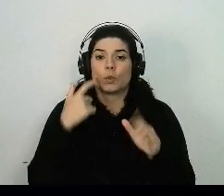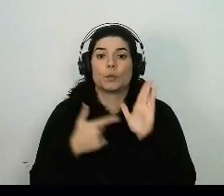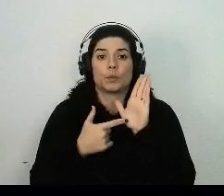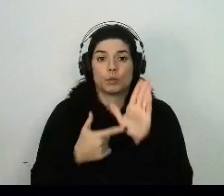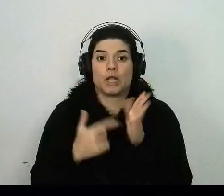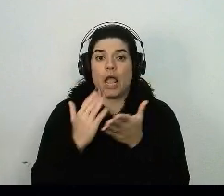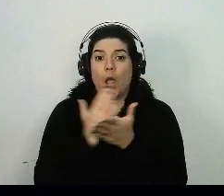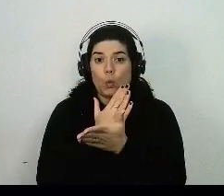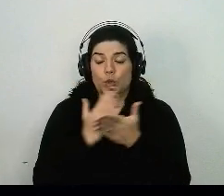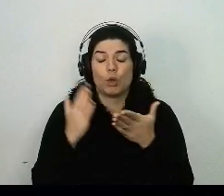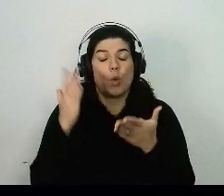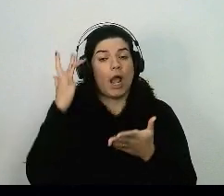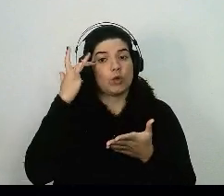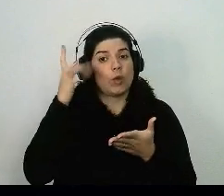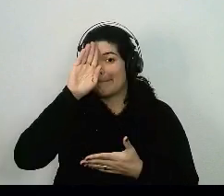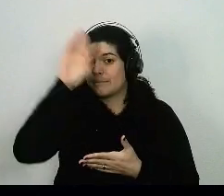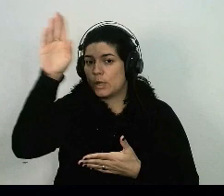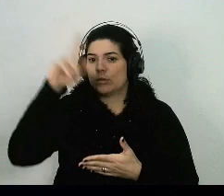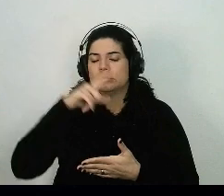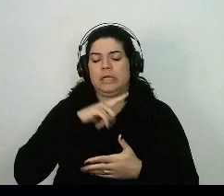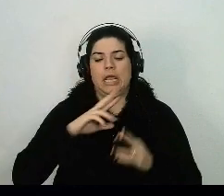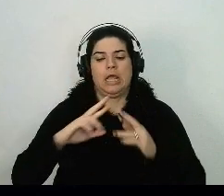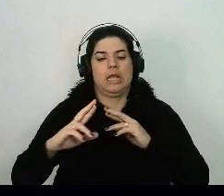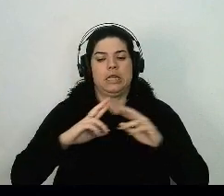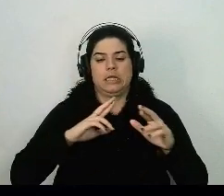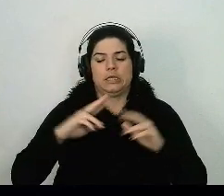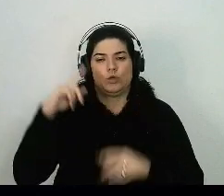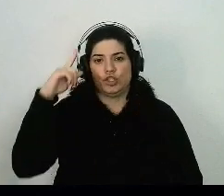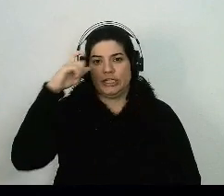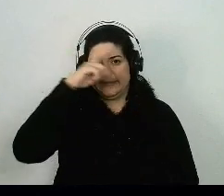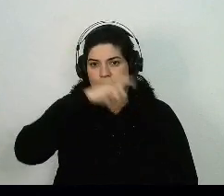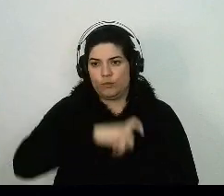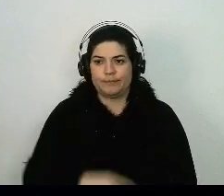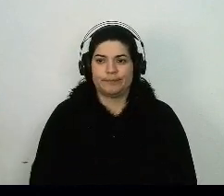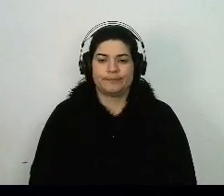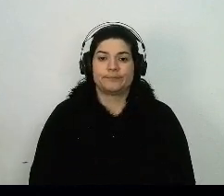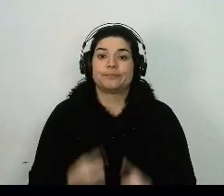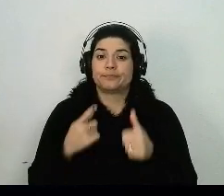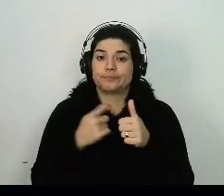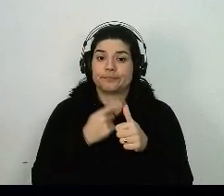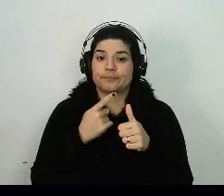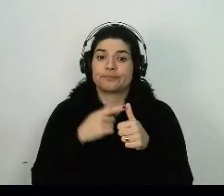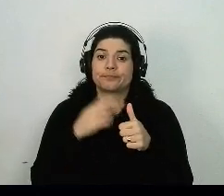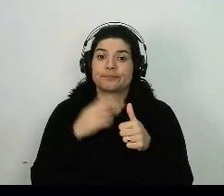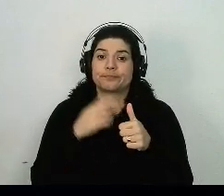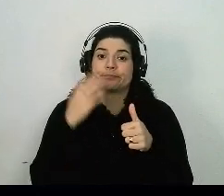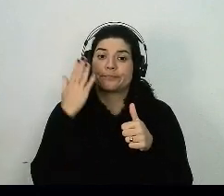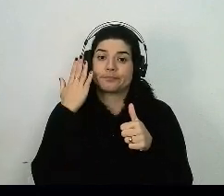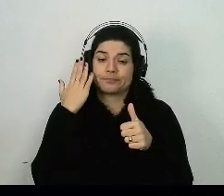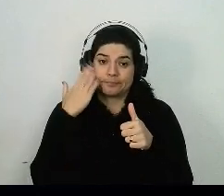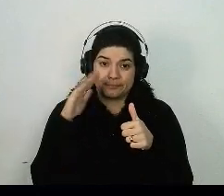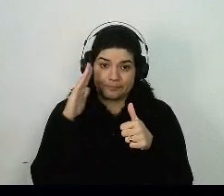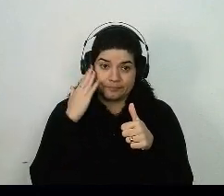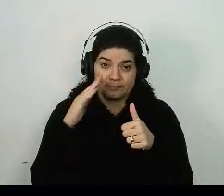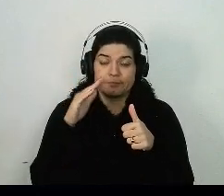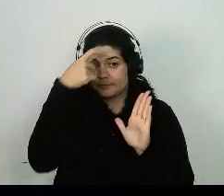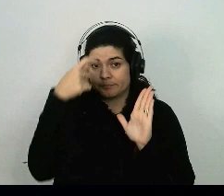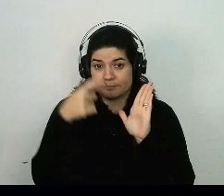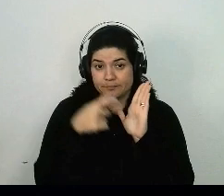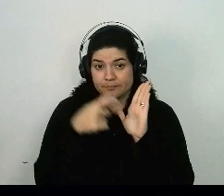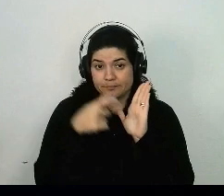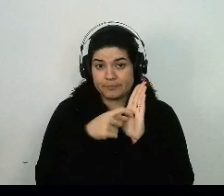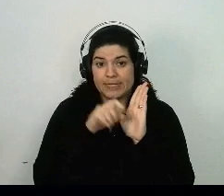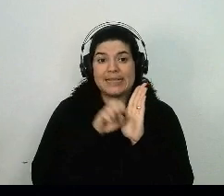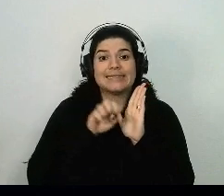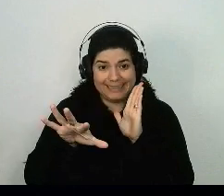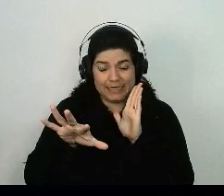são os principais desafios dessa relação. Tá? Primeiro, interpretação das saídas da inteligência artificial. Tá? Não adianta